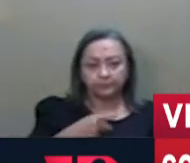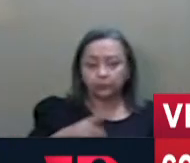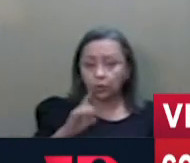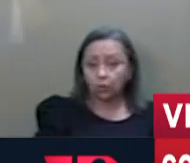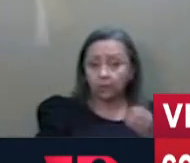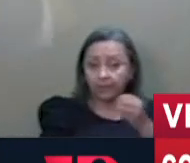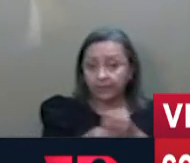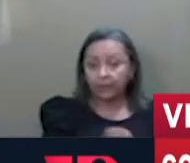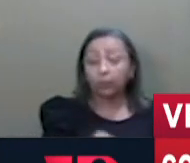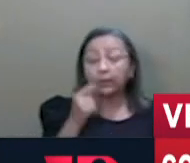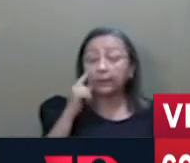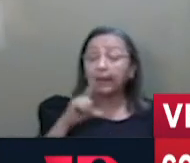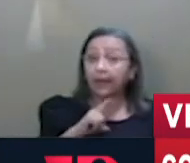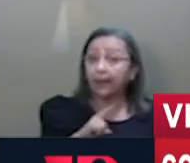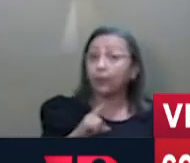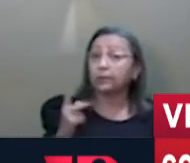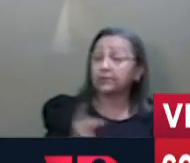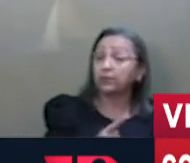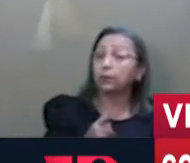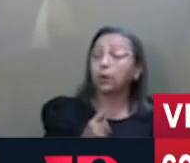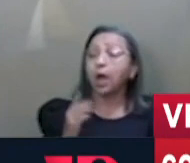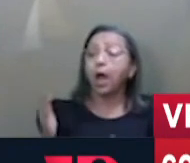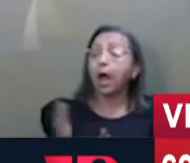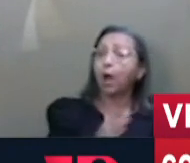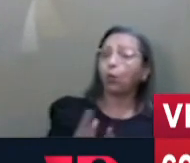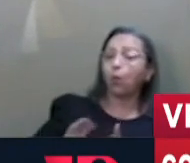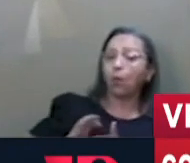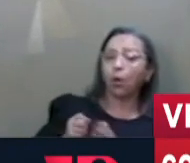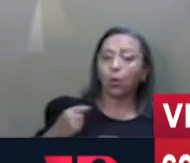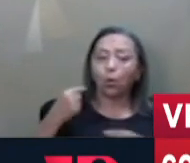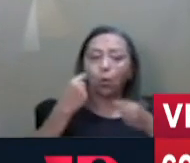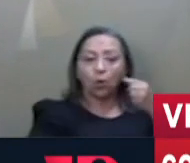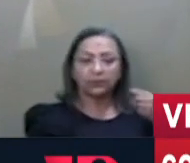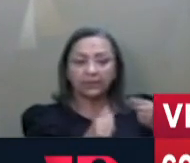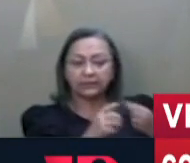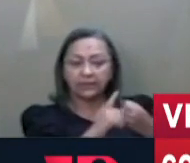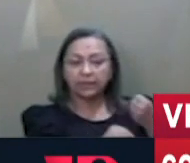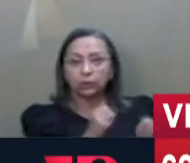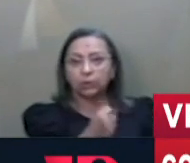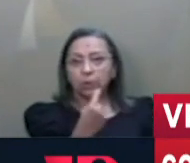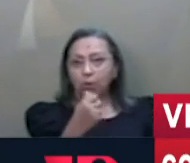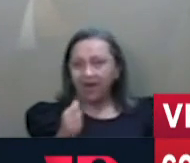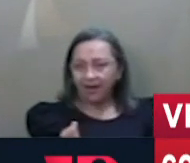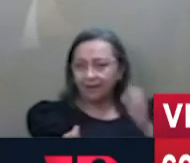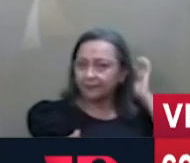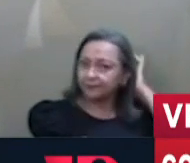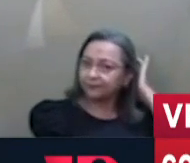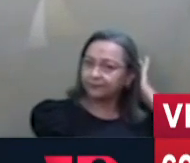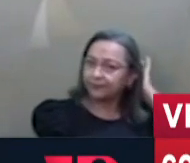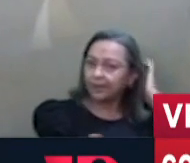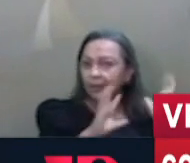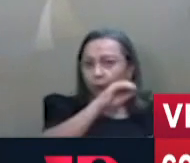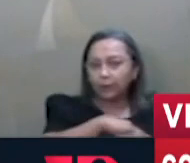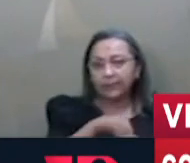presidenciais. Apenas 9 foram votados e, desses, só um deles não foi mantido. O Congresso derrubou